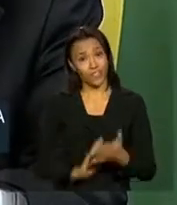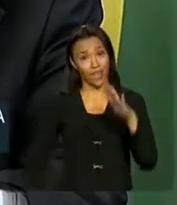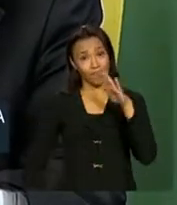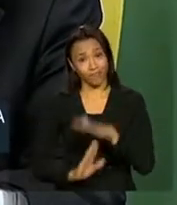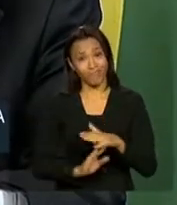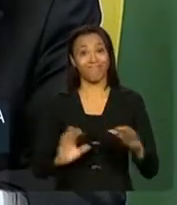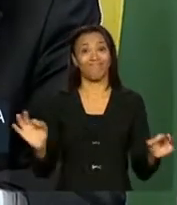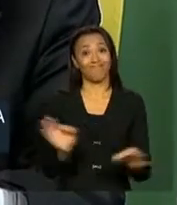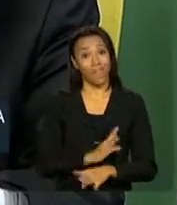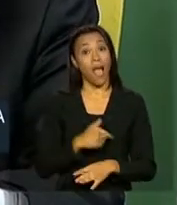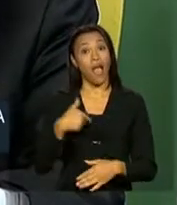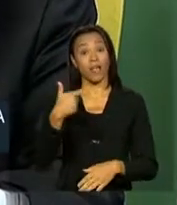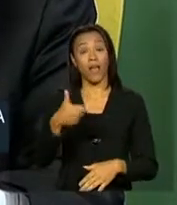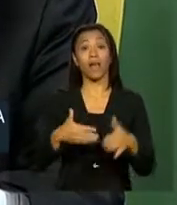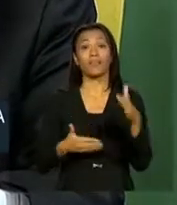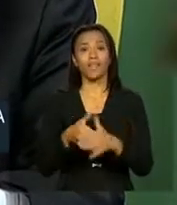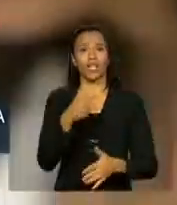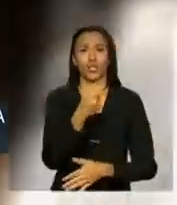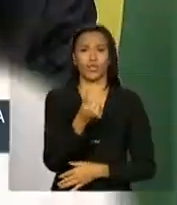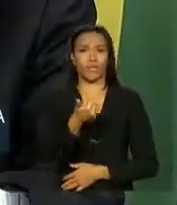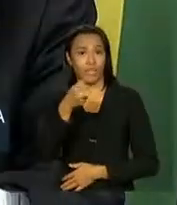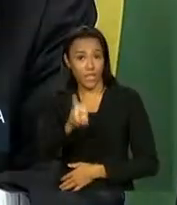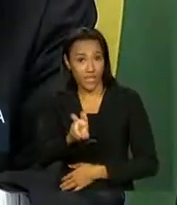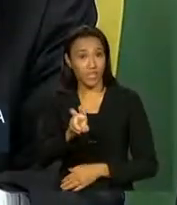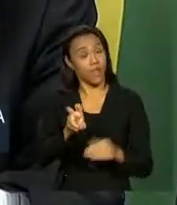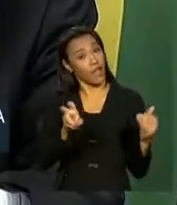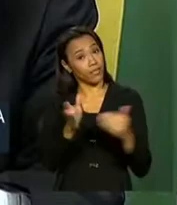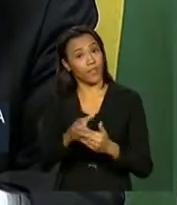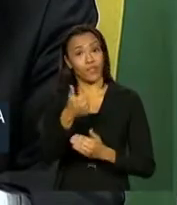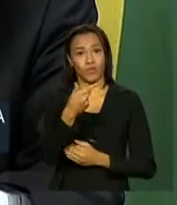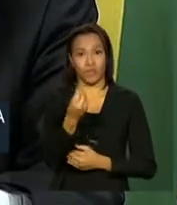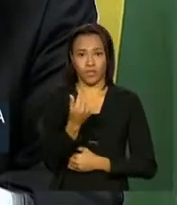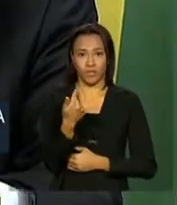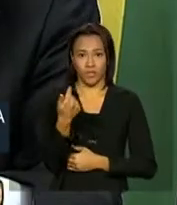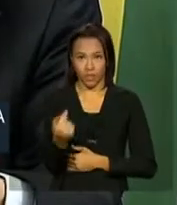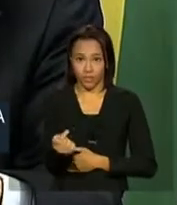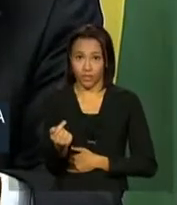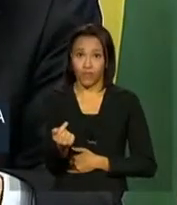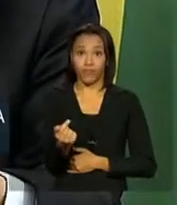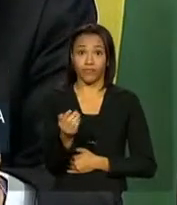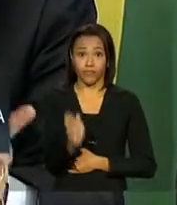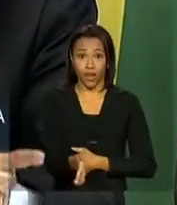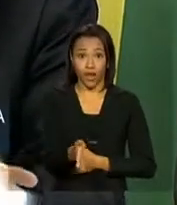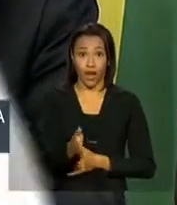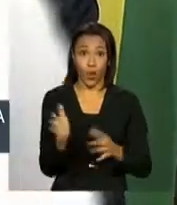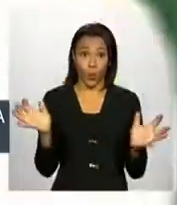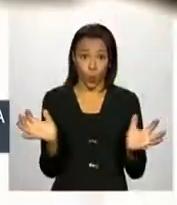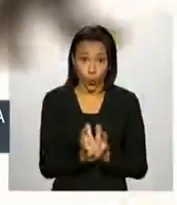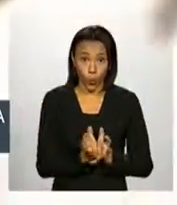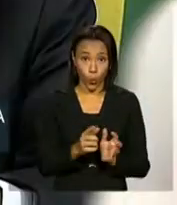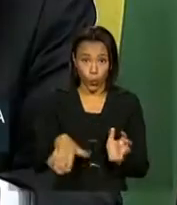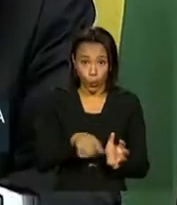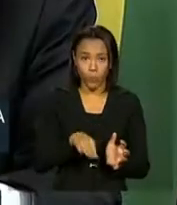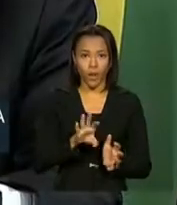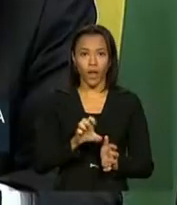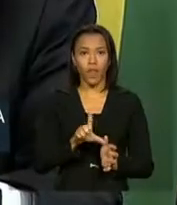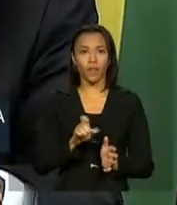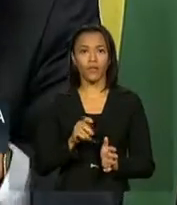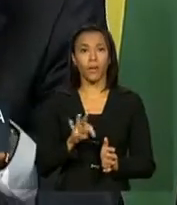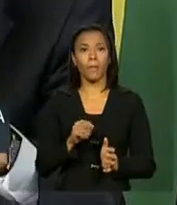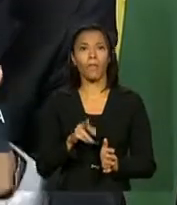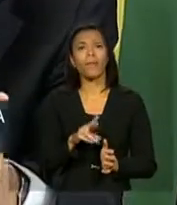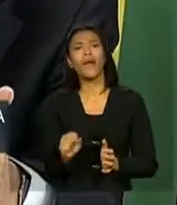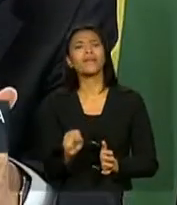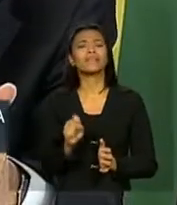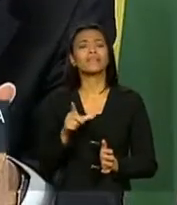de 2015 até 2017, o grupo Eletrobras detém